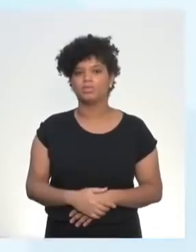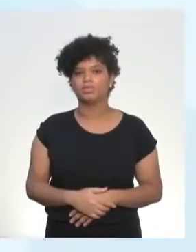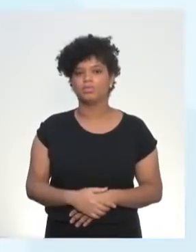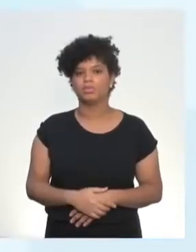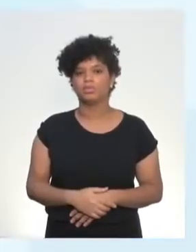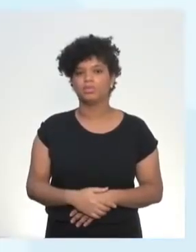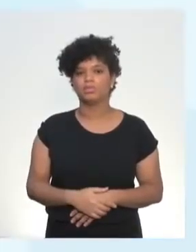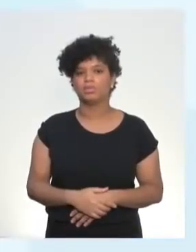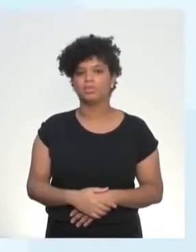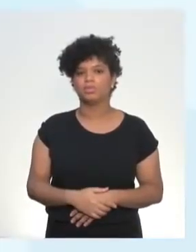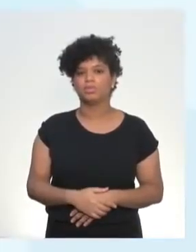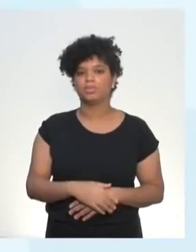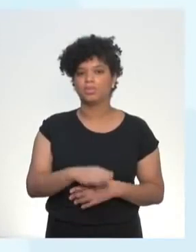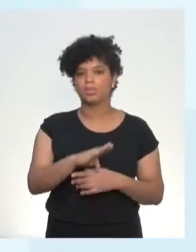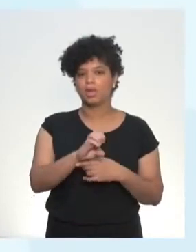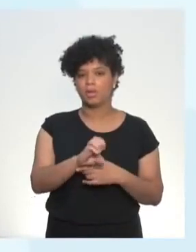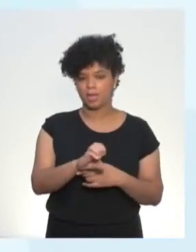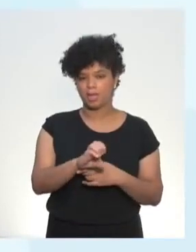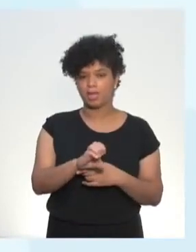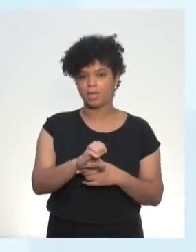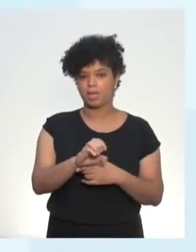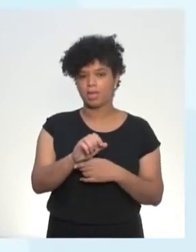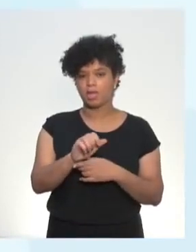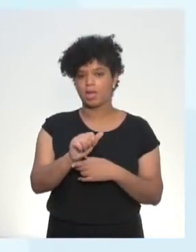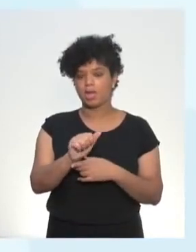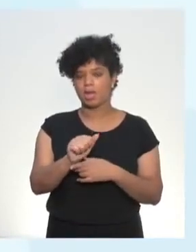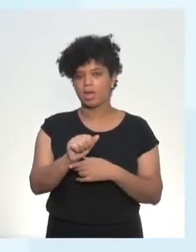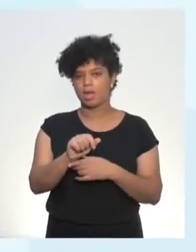be able to